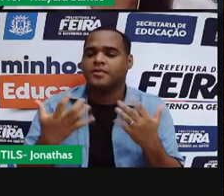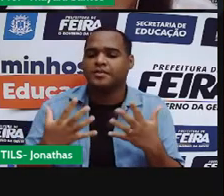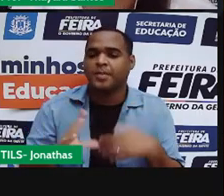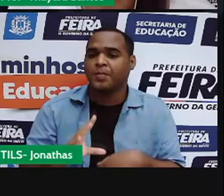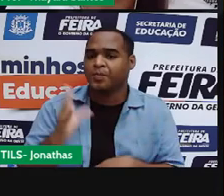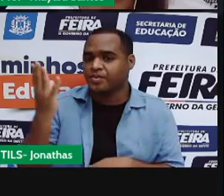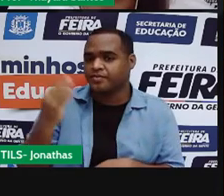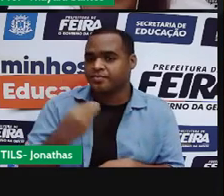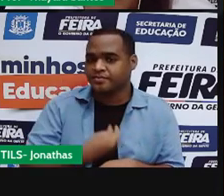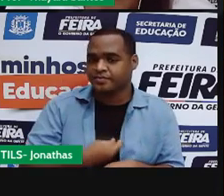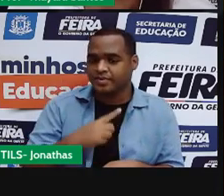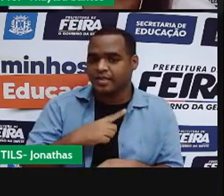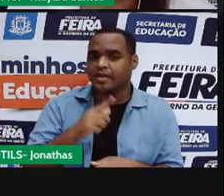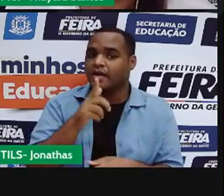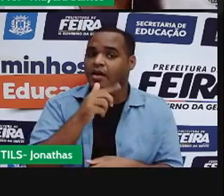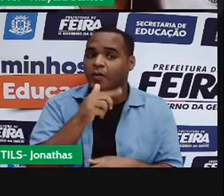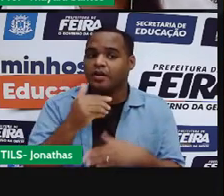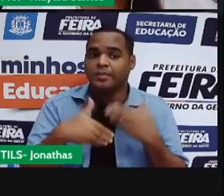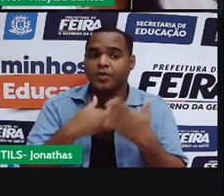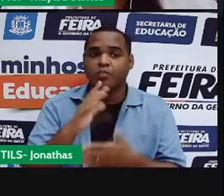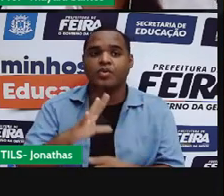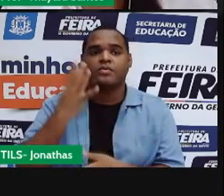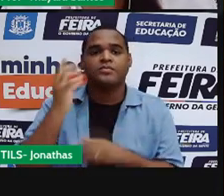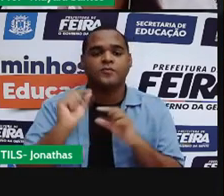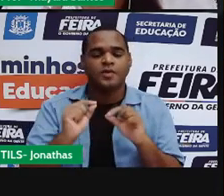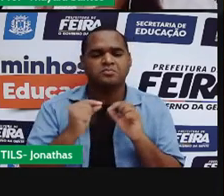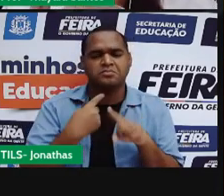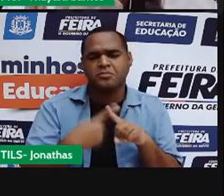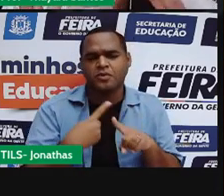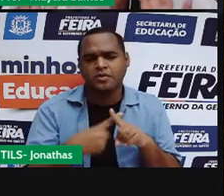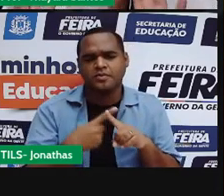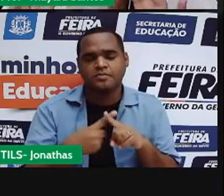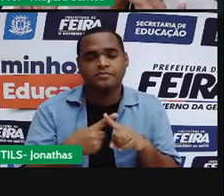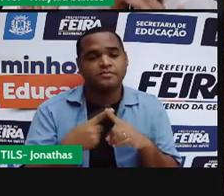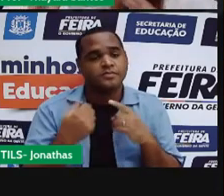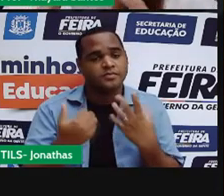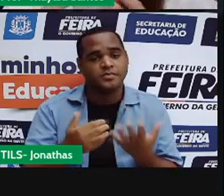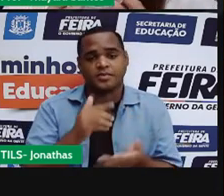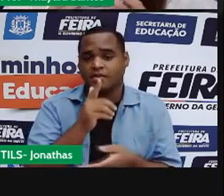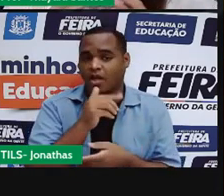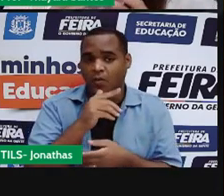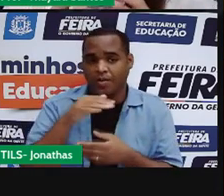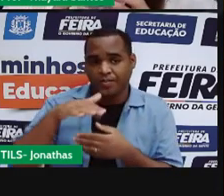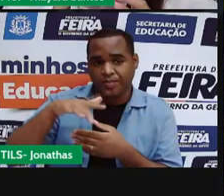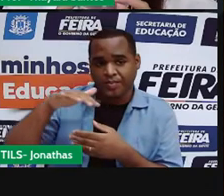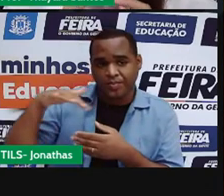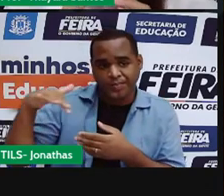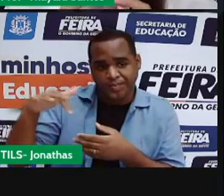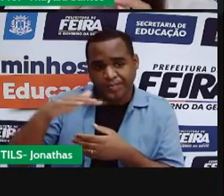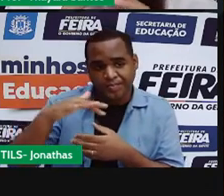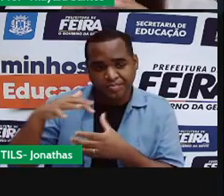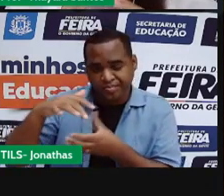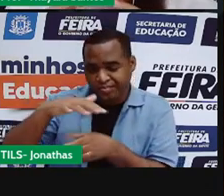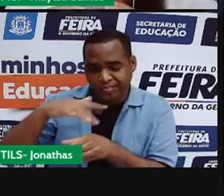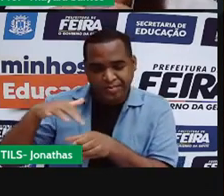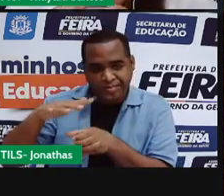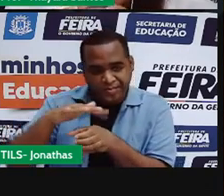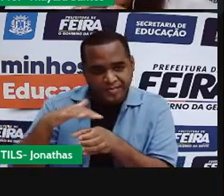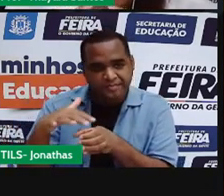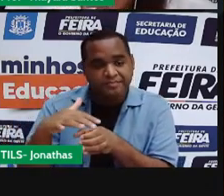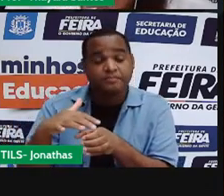vai transbordar. Por quê? Porque aqui já está sendo completamente ocupado, já estaria sendo, na